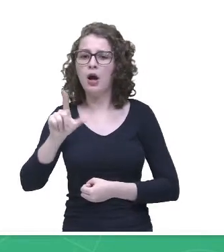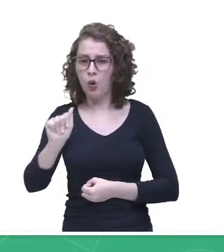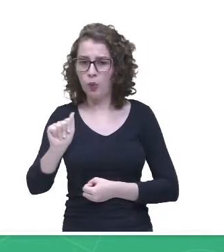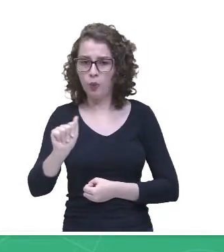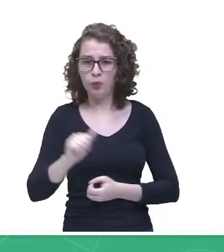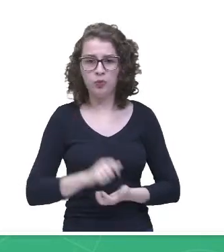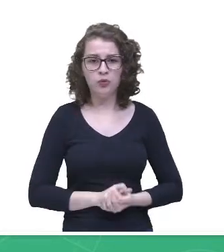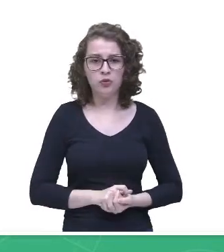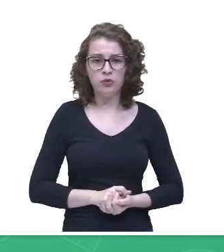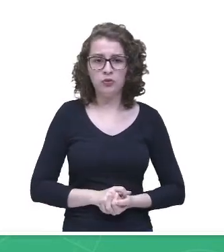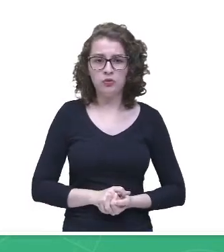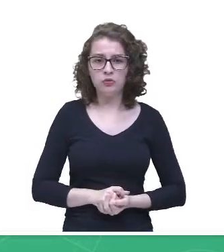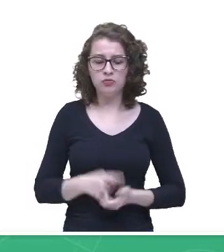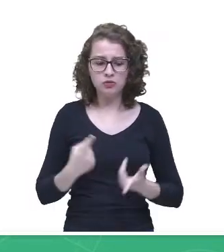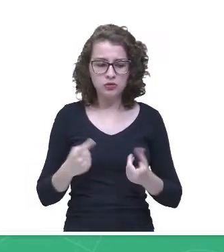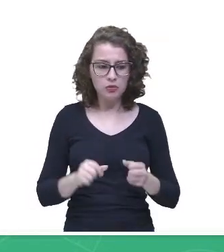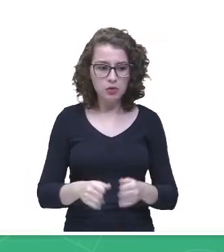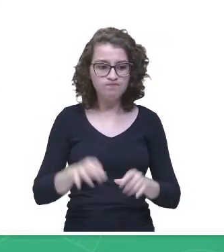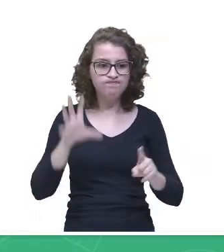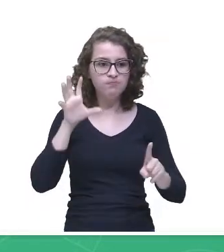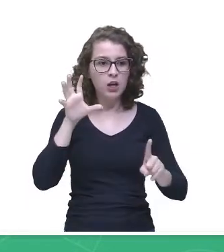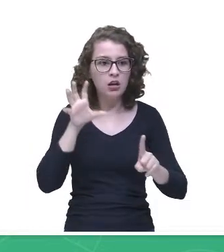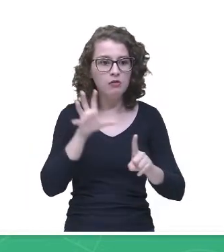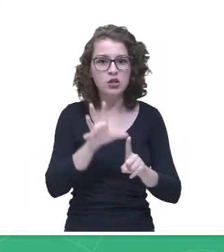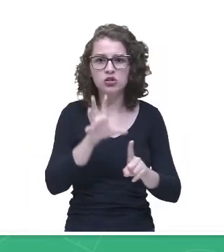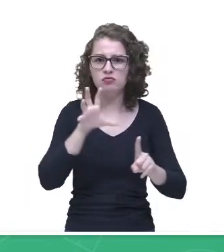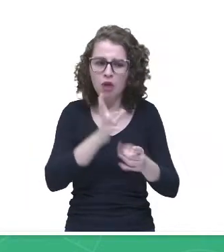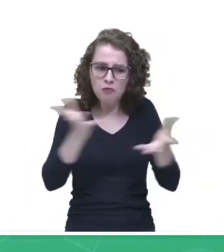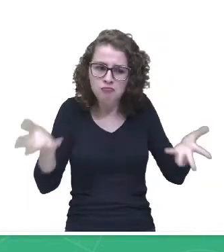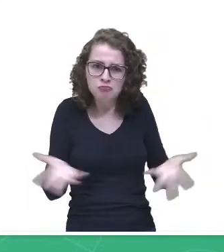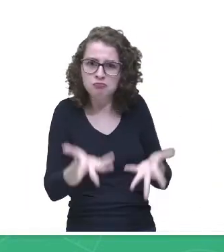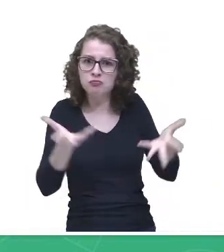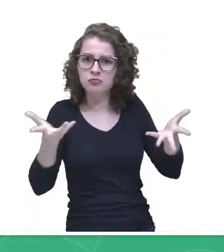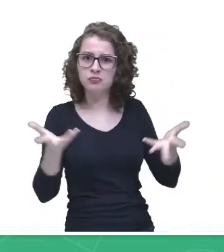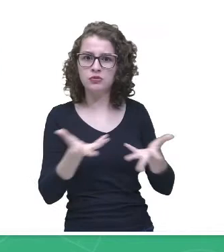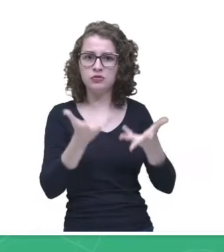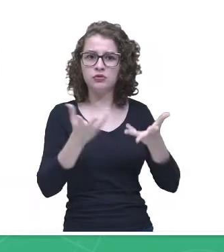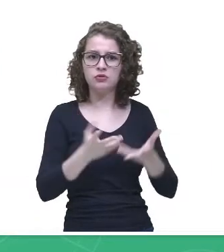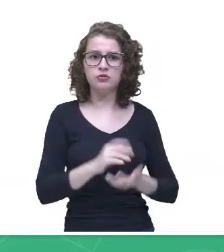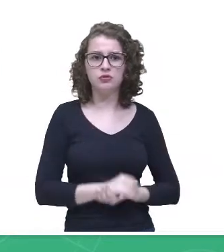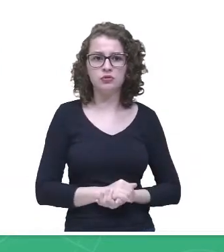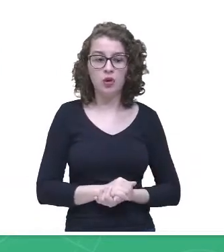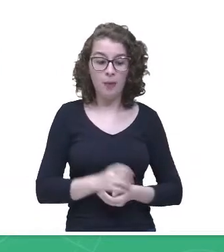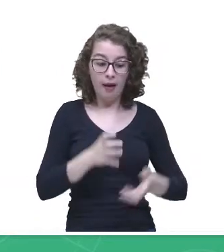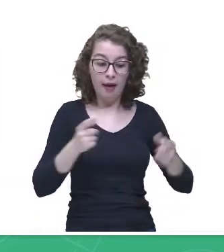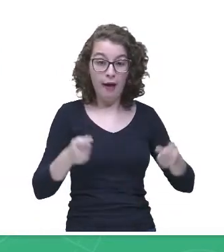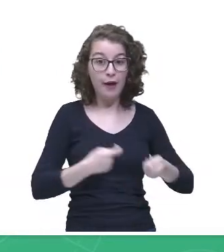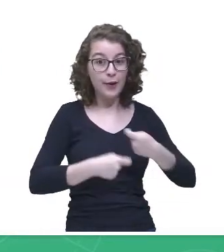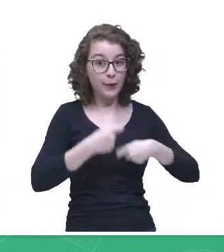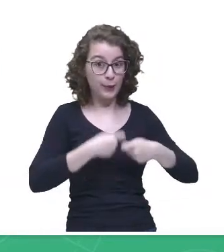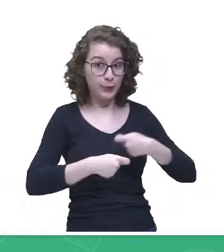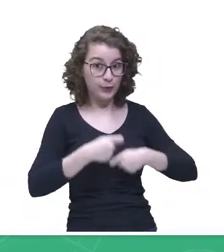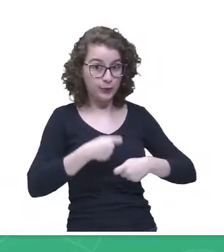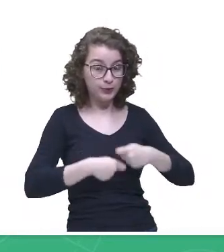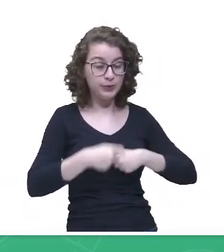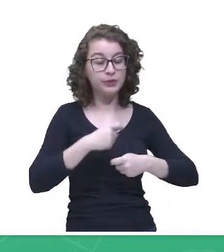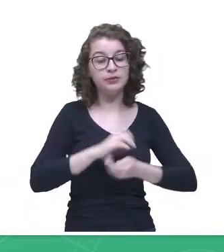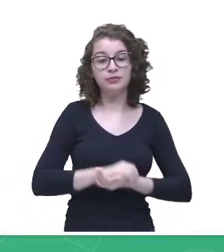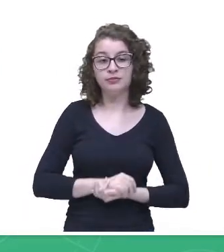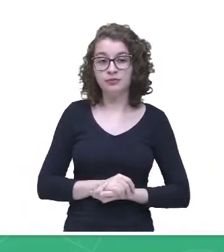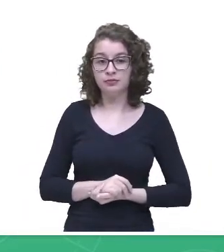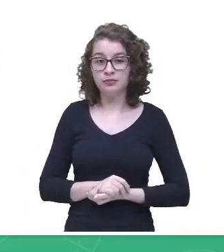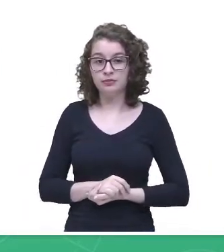que tem uma influência muito grande na questão econômica, né? Na questão da